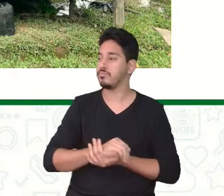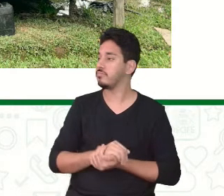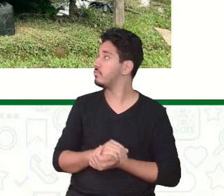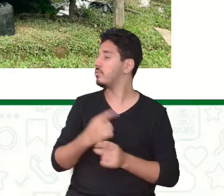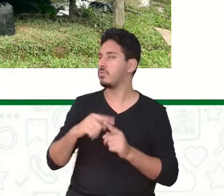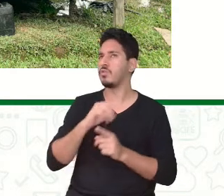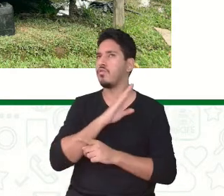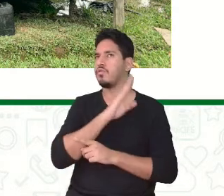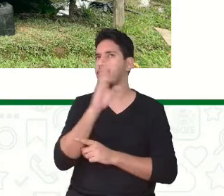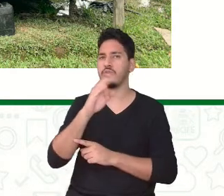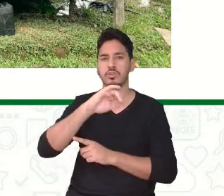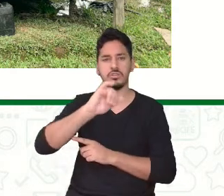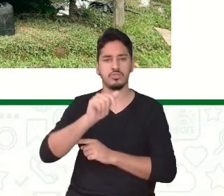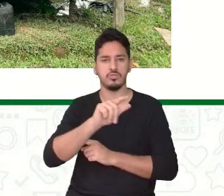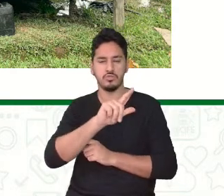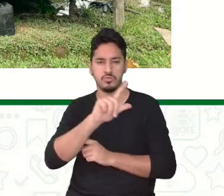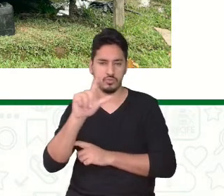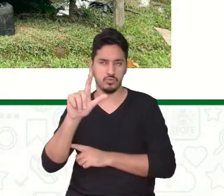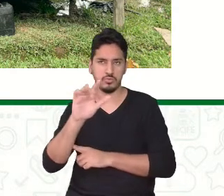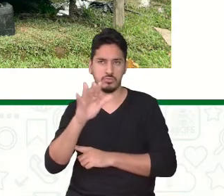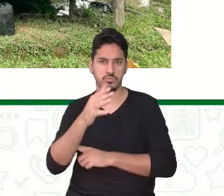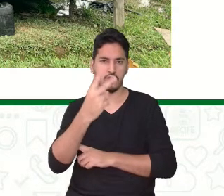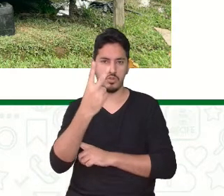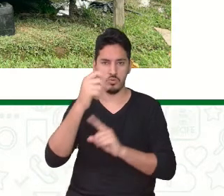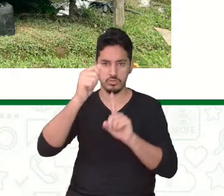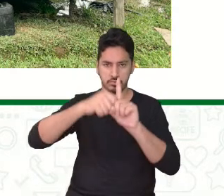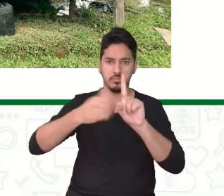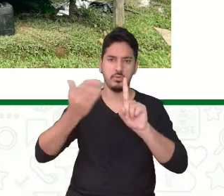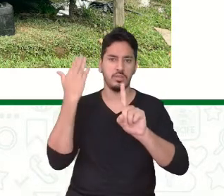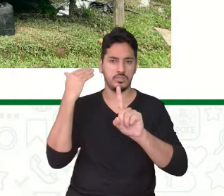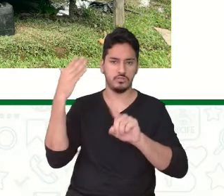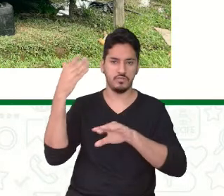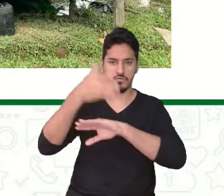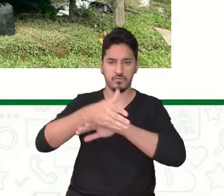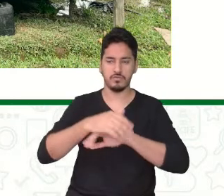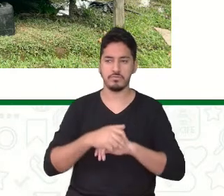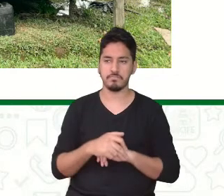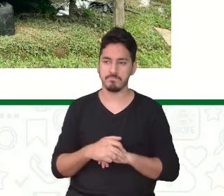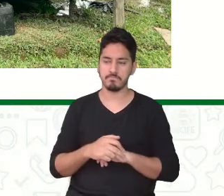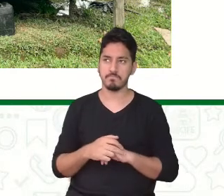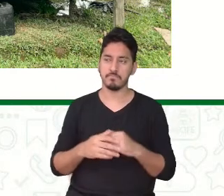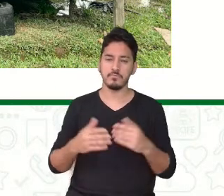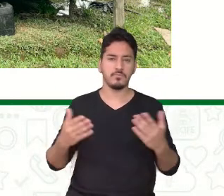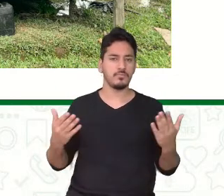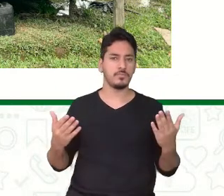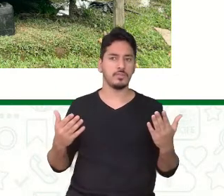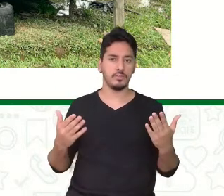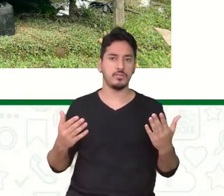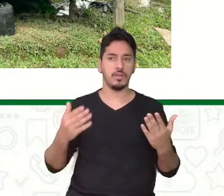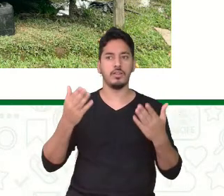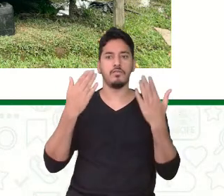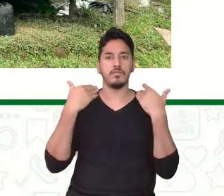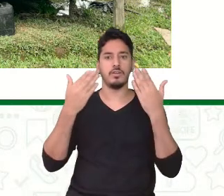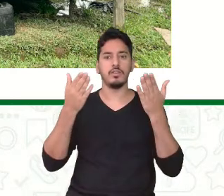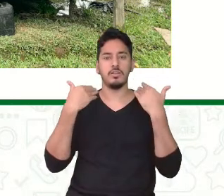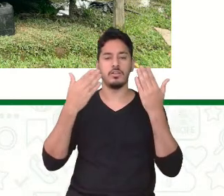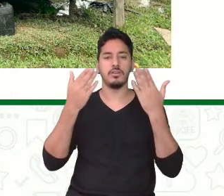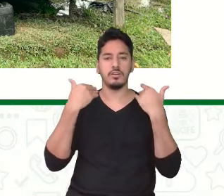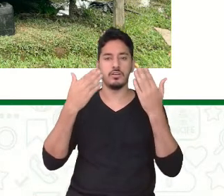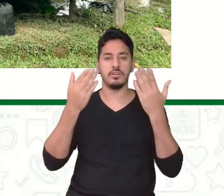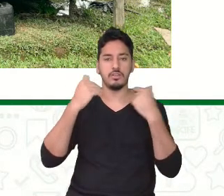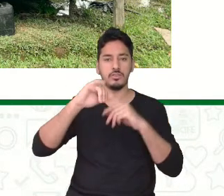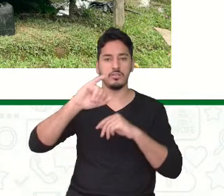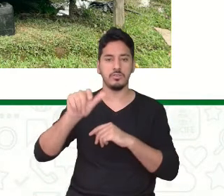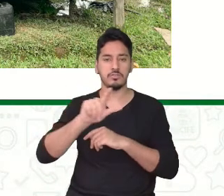Eu fui agora em julho, né? Só tem... Vai fazer 2 meses ainda. Então, é verão. Lá é verão em julho. E